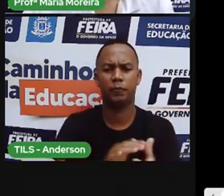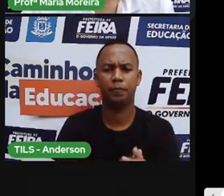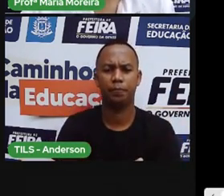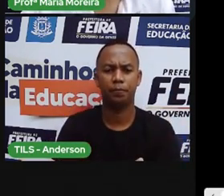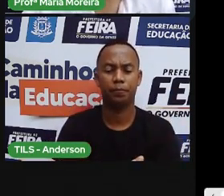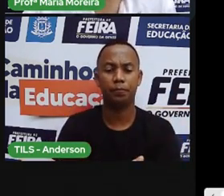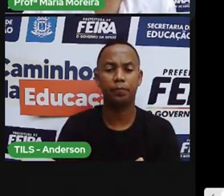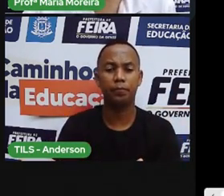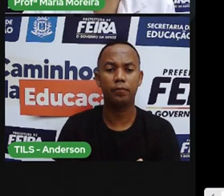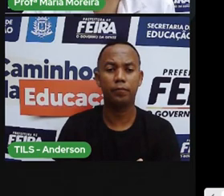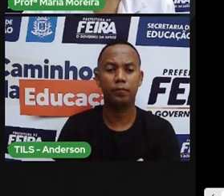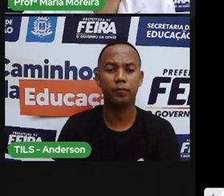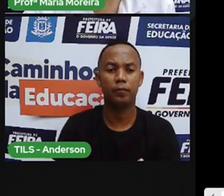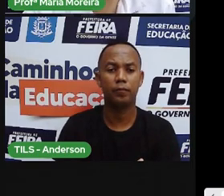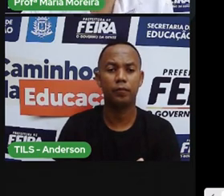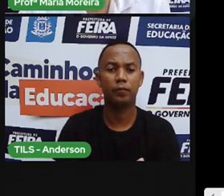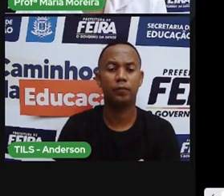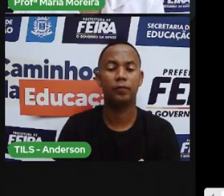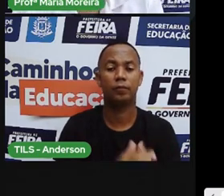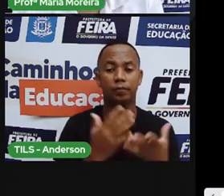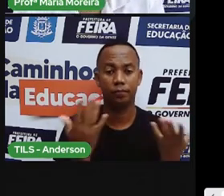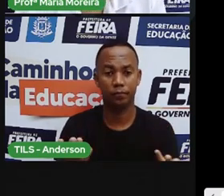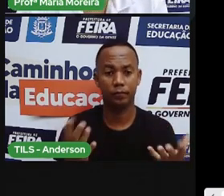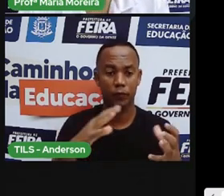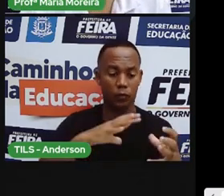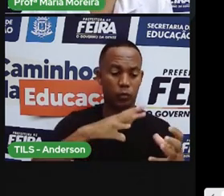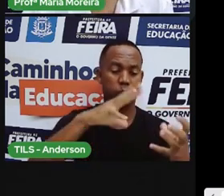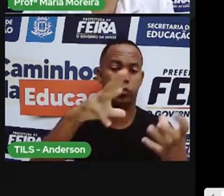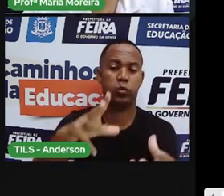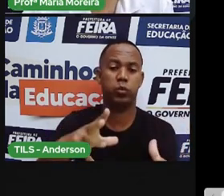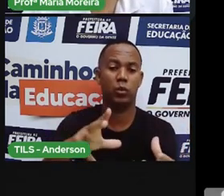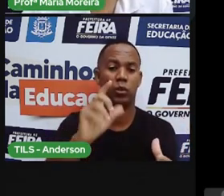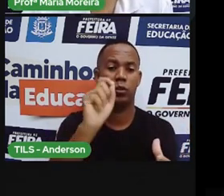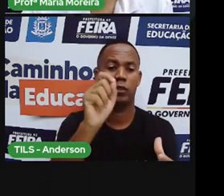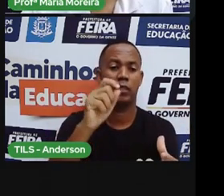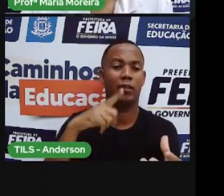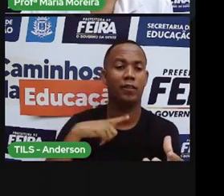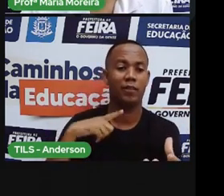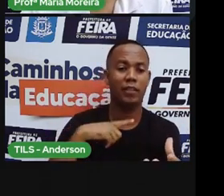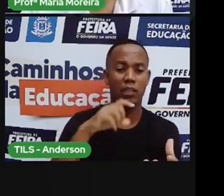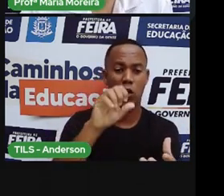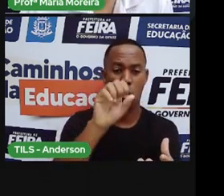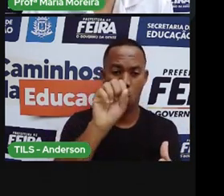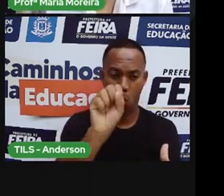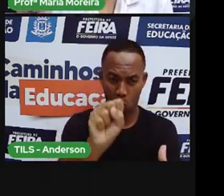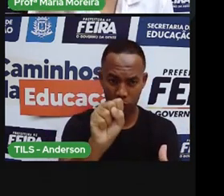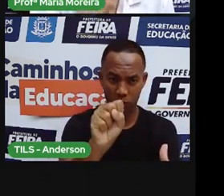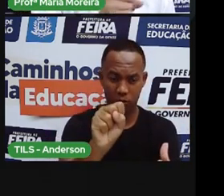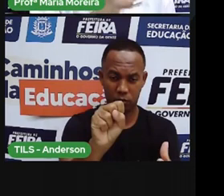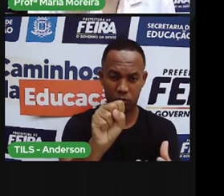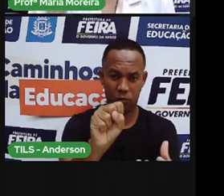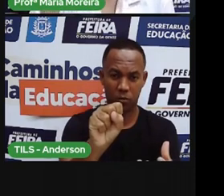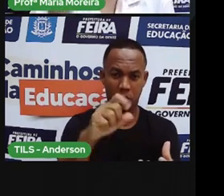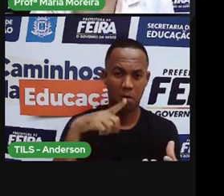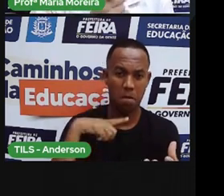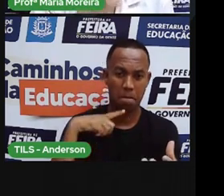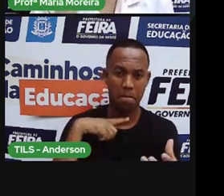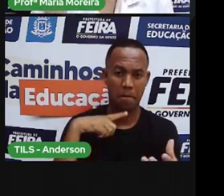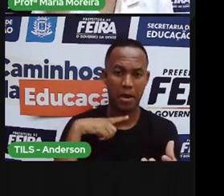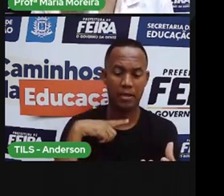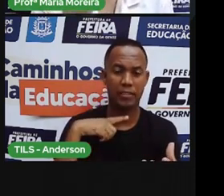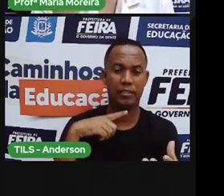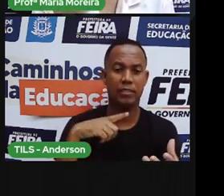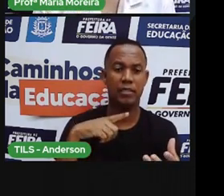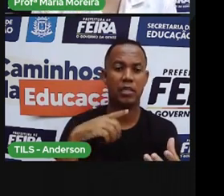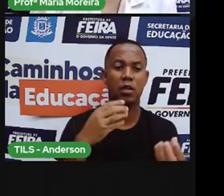Bom, nosso planeta é um dos 8 que estão no Sistema Solar, né? Orbitando, ou seja, fazendo o quê?